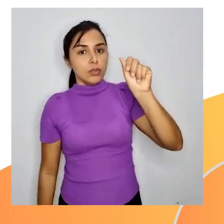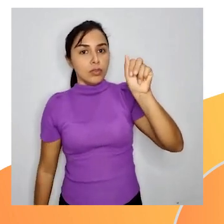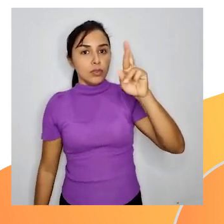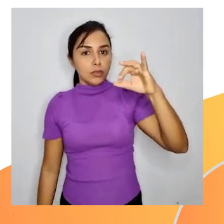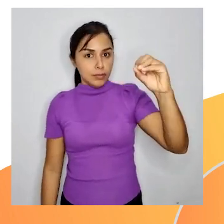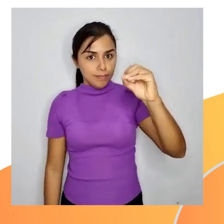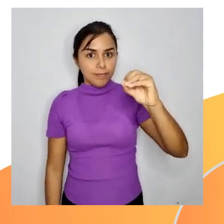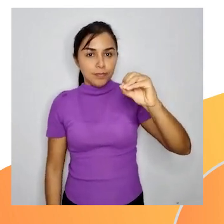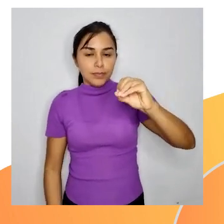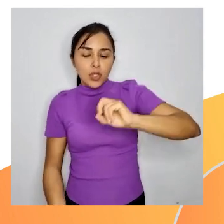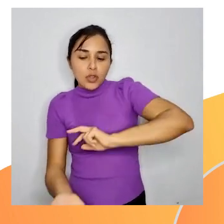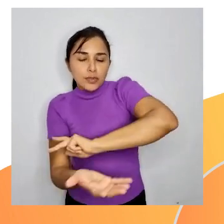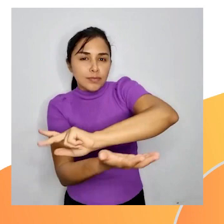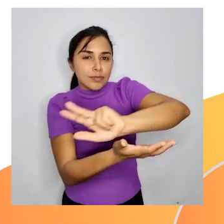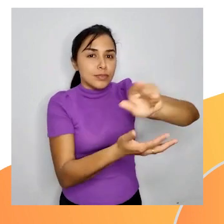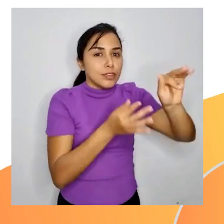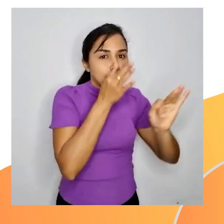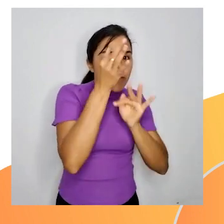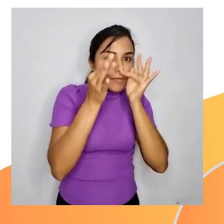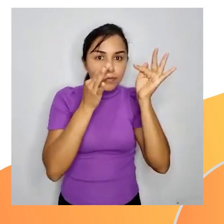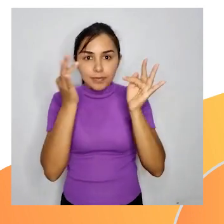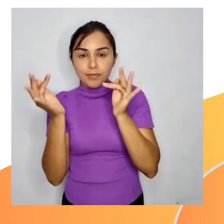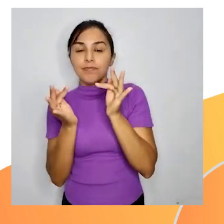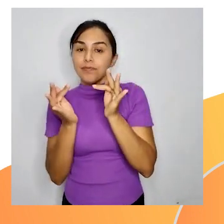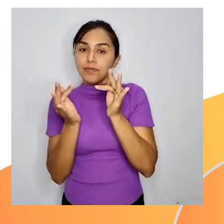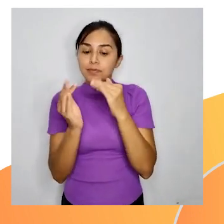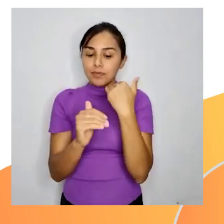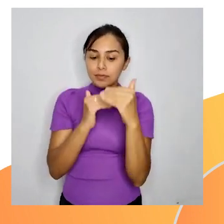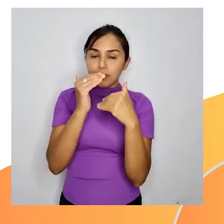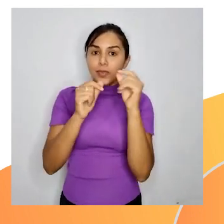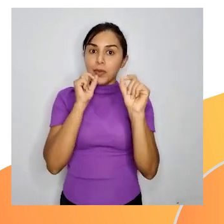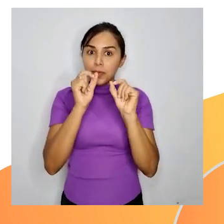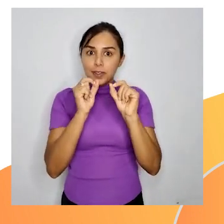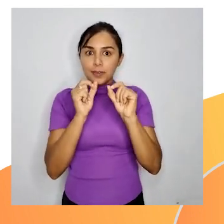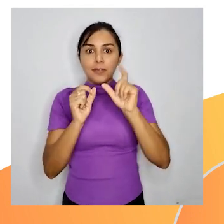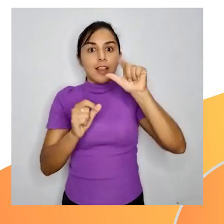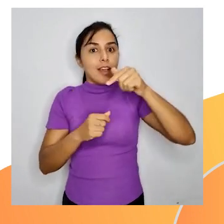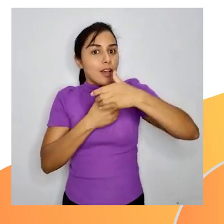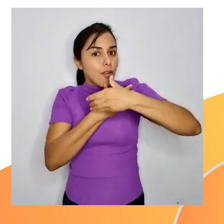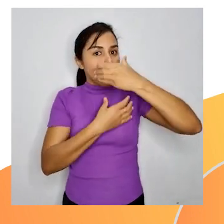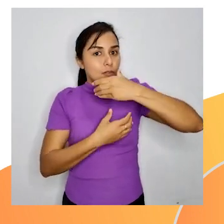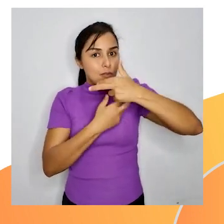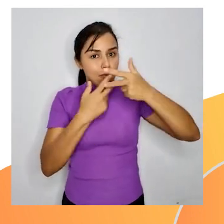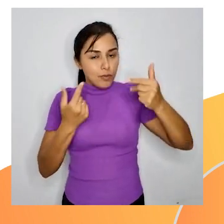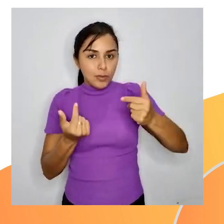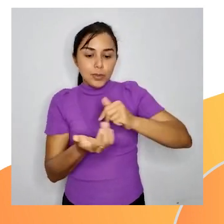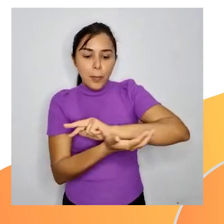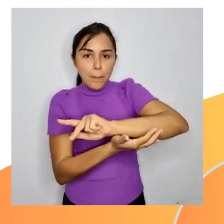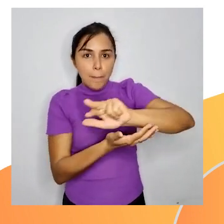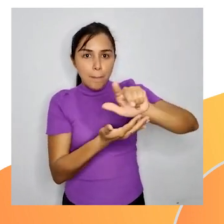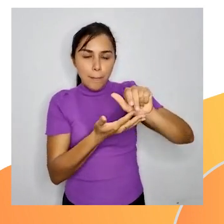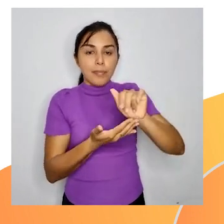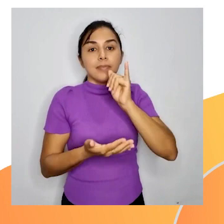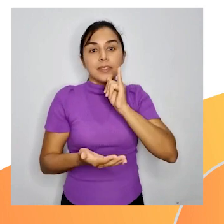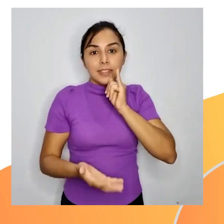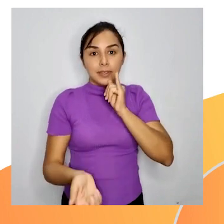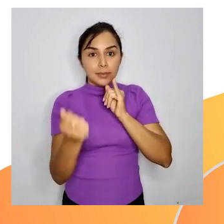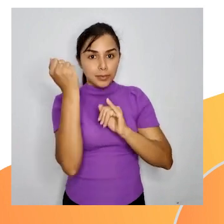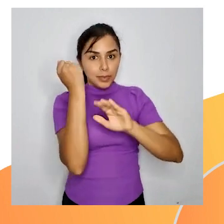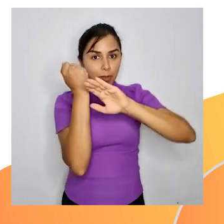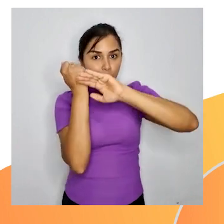diversas flores que são desenvolvidos. E aí nós chamamos de fruto múltiplo. Como exemplo, nós temos a